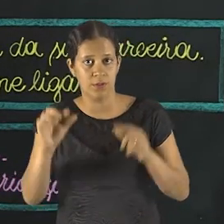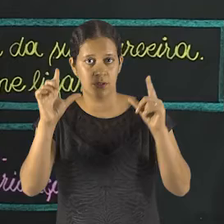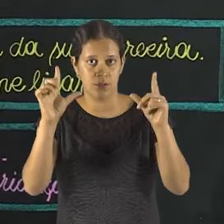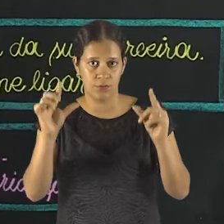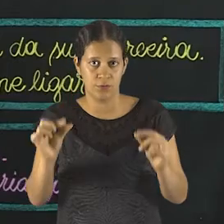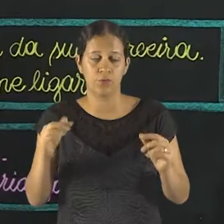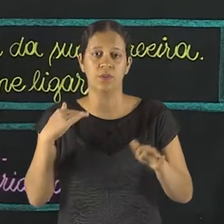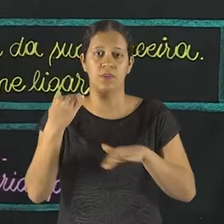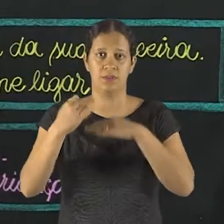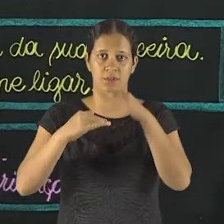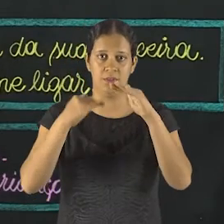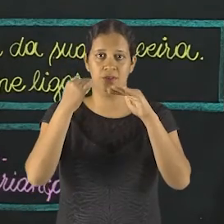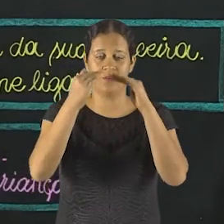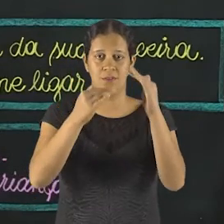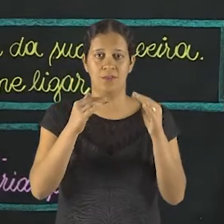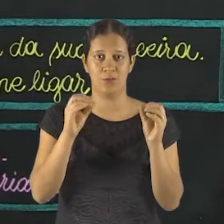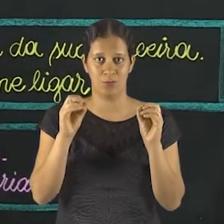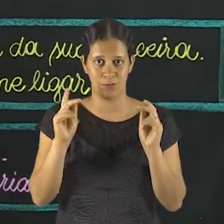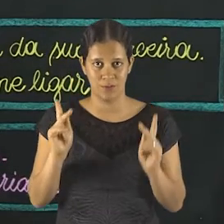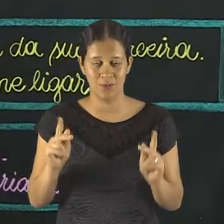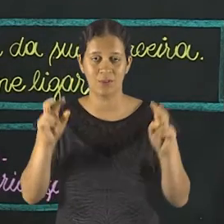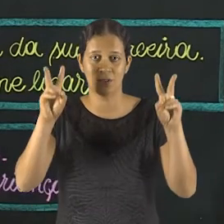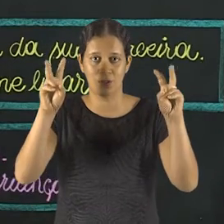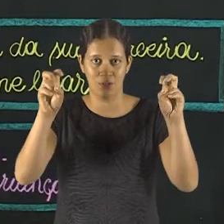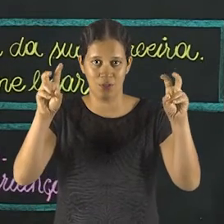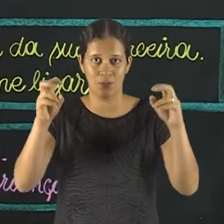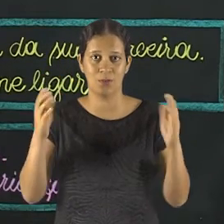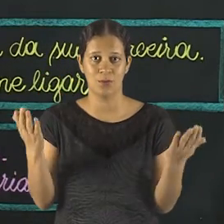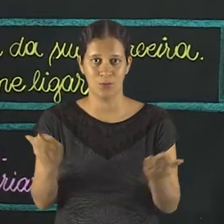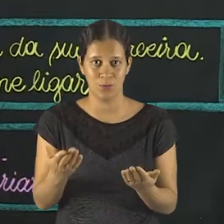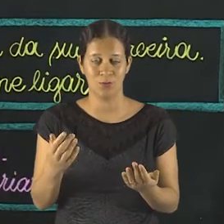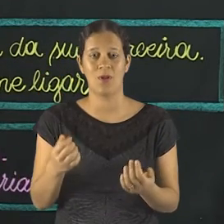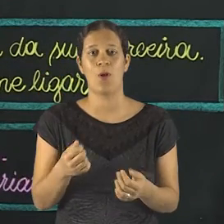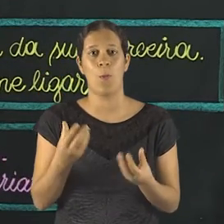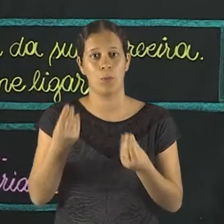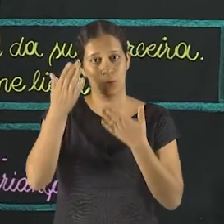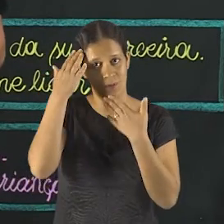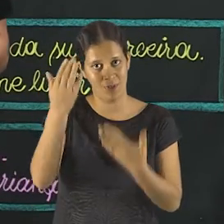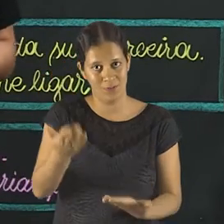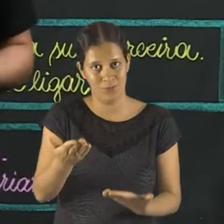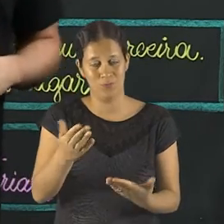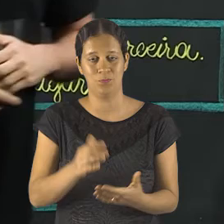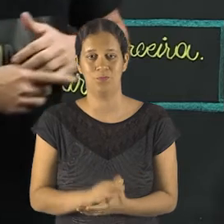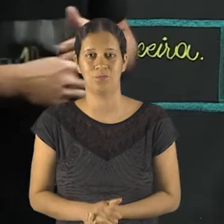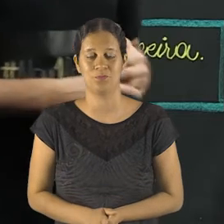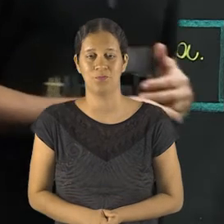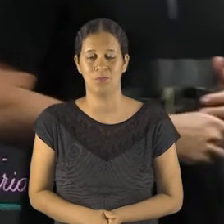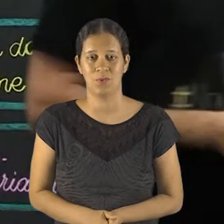reduzidas e desenvolvidas, ok? Esse foi o tema da aula de hoje. Muito obrigado!